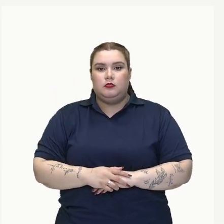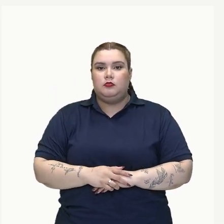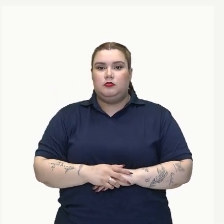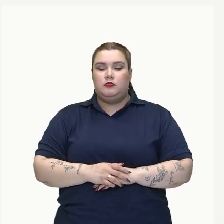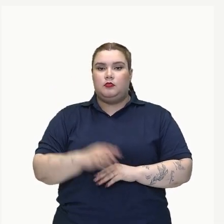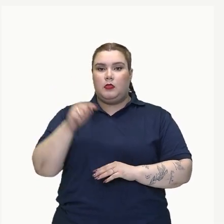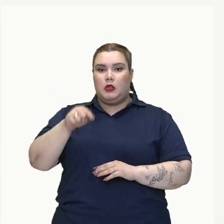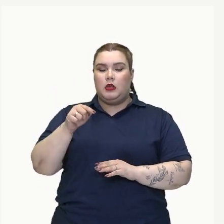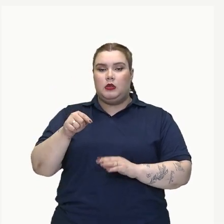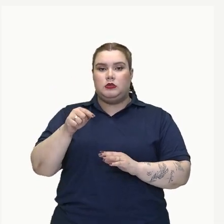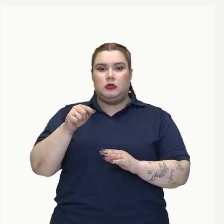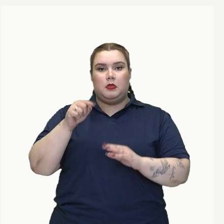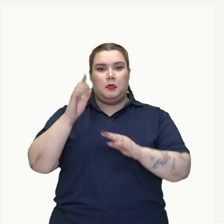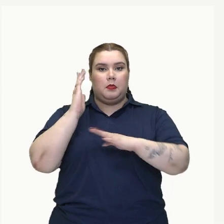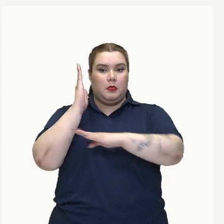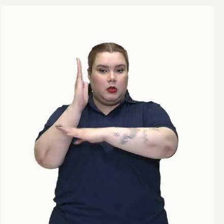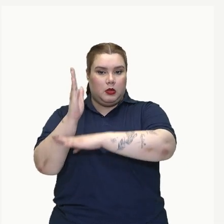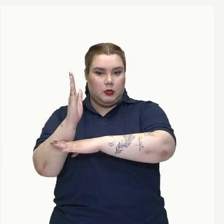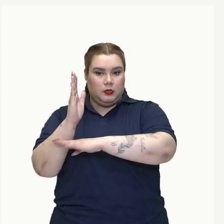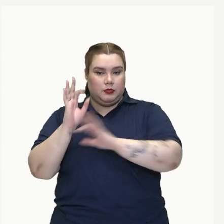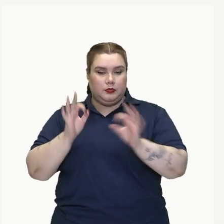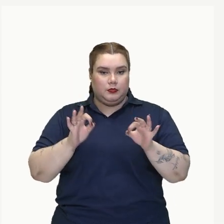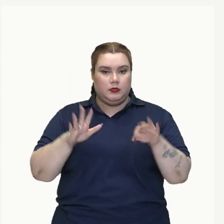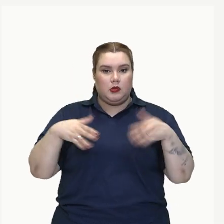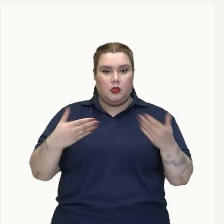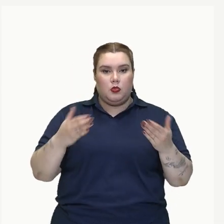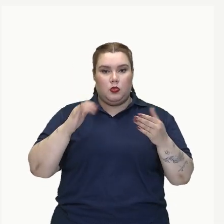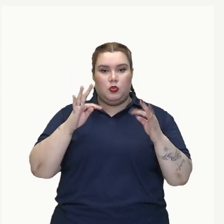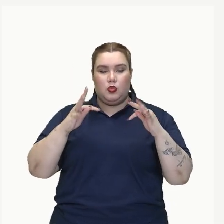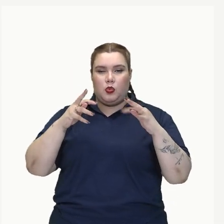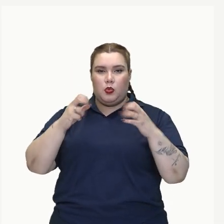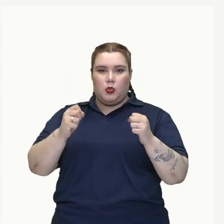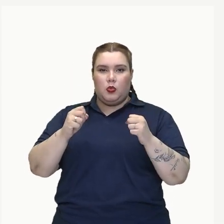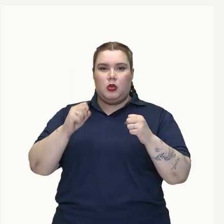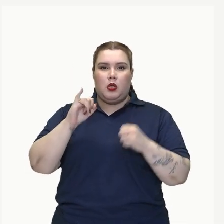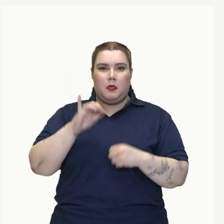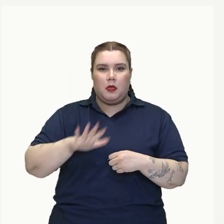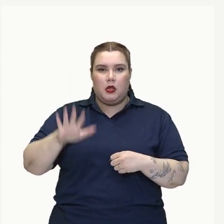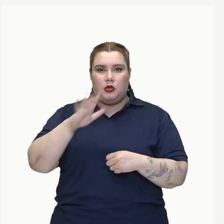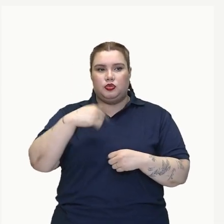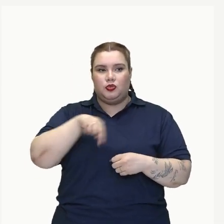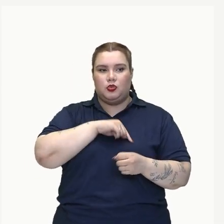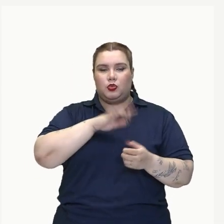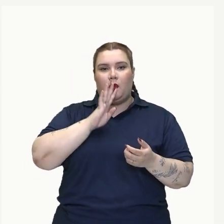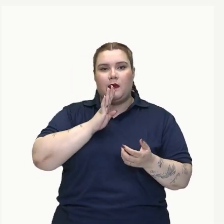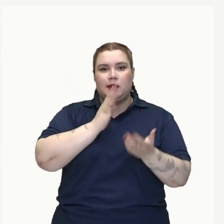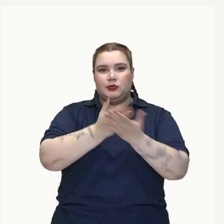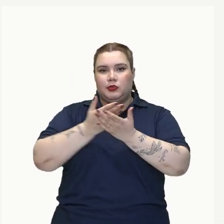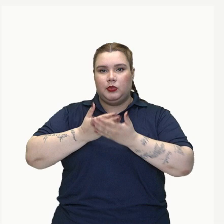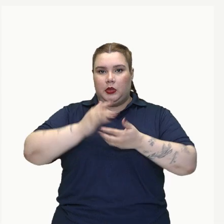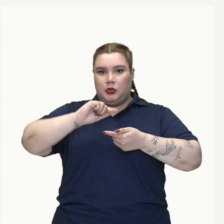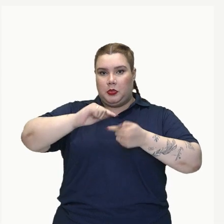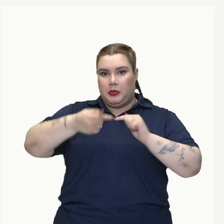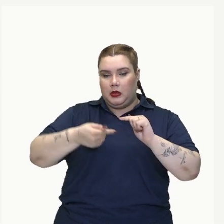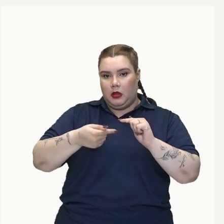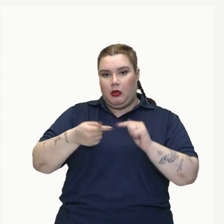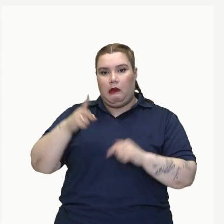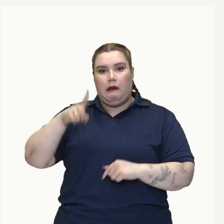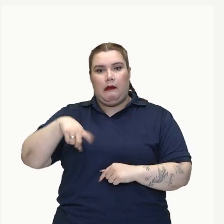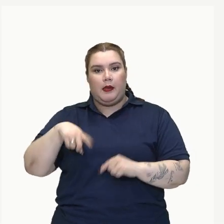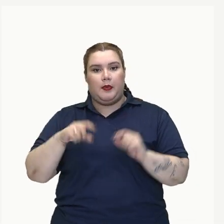nosso plano, né? Então, todas essas figuras que a gente conhece aí da geometria, eles são